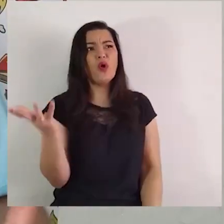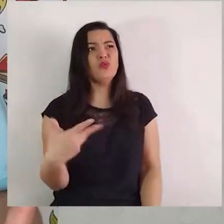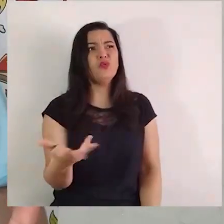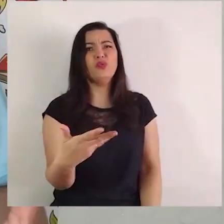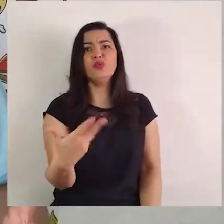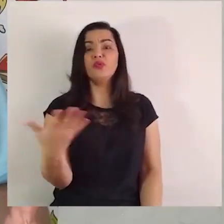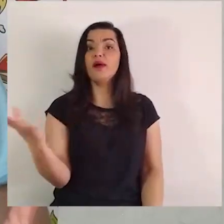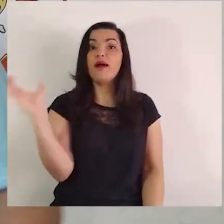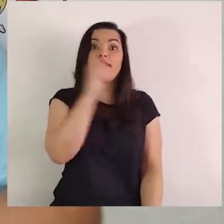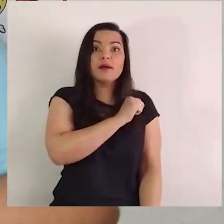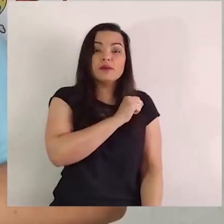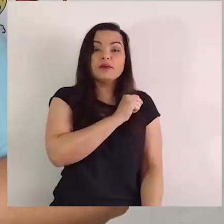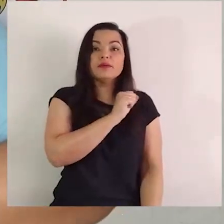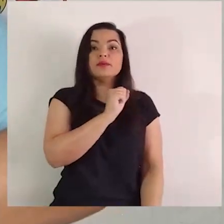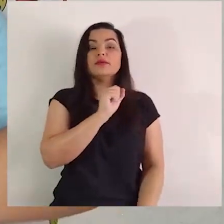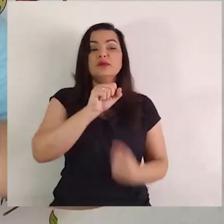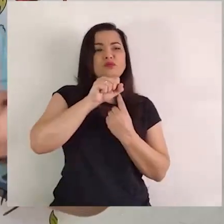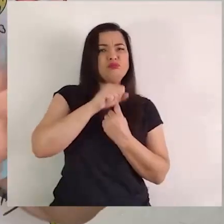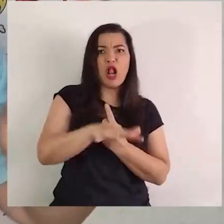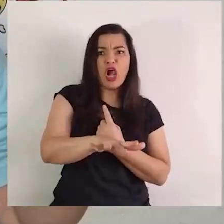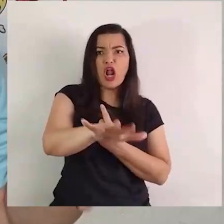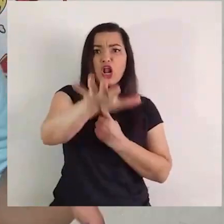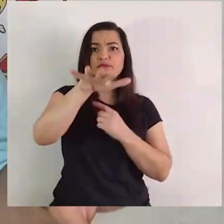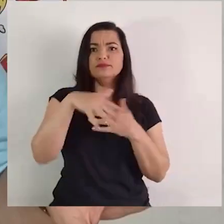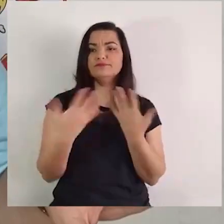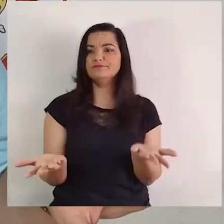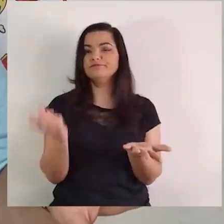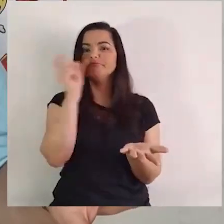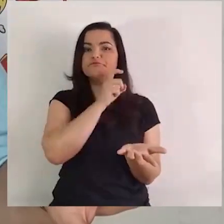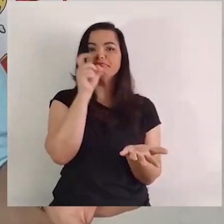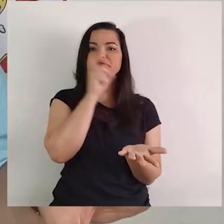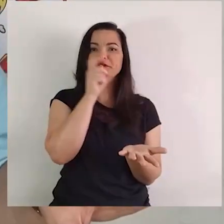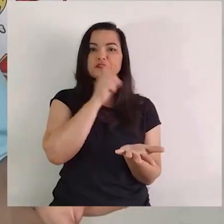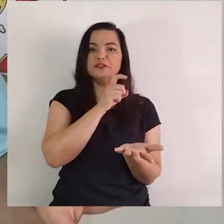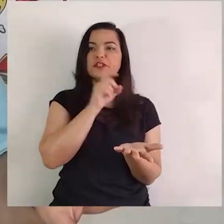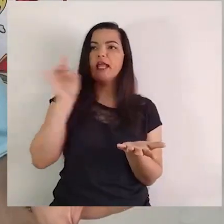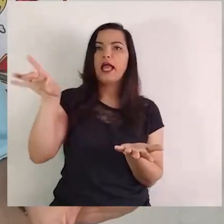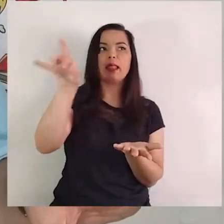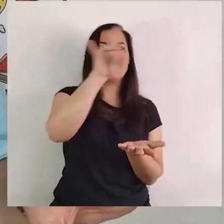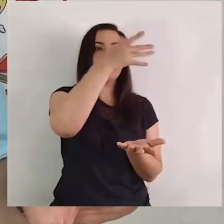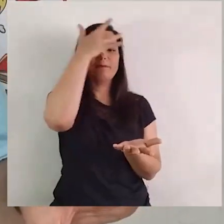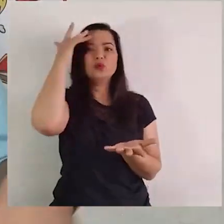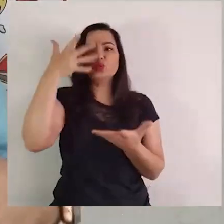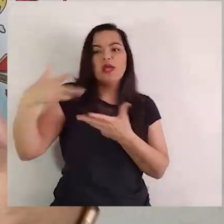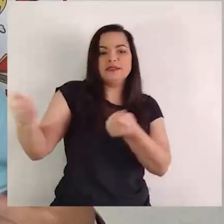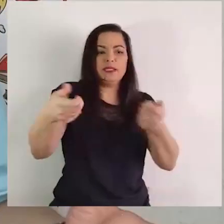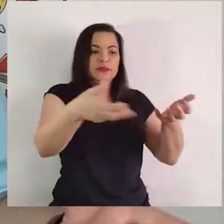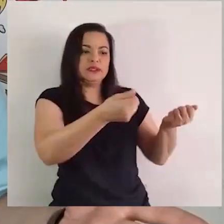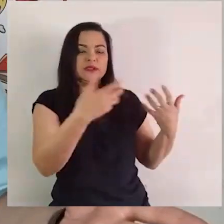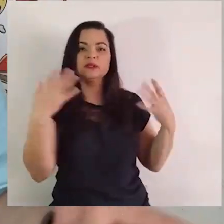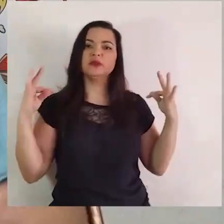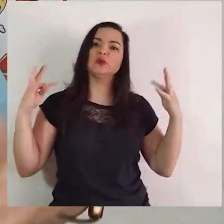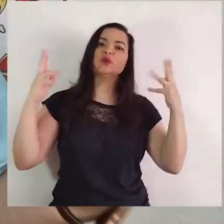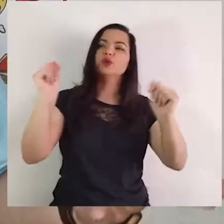tão grande que aí, depois que alastrou a mentira, igual um telefone sem fio, né? Alastrou